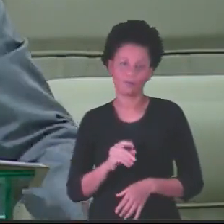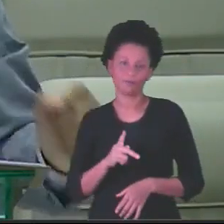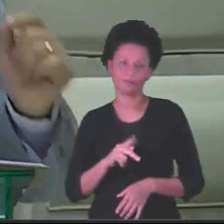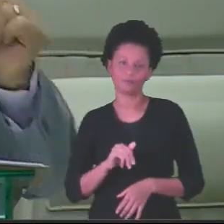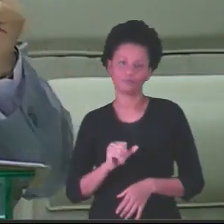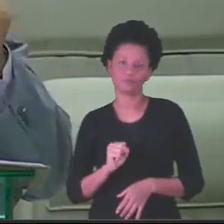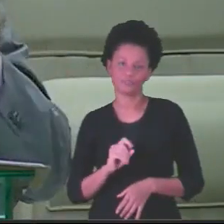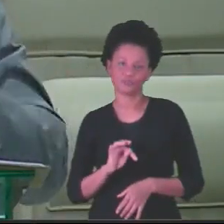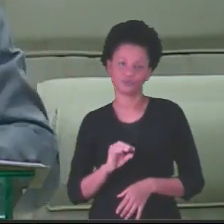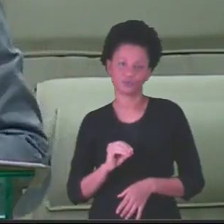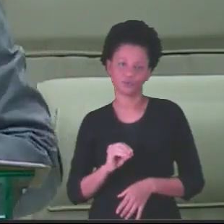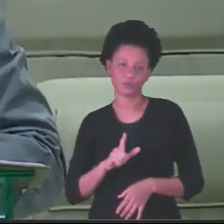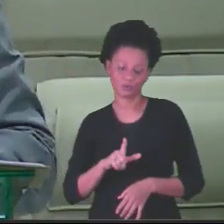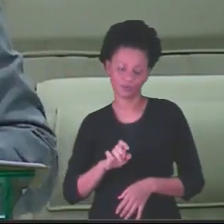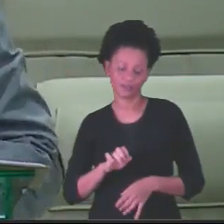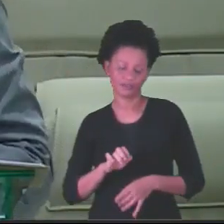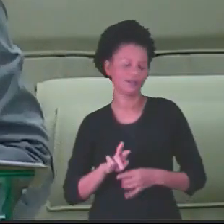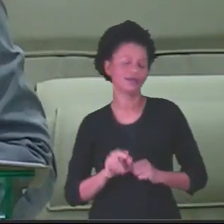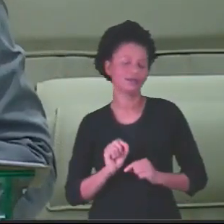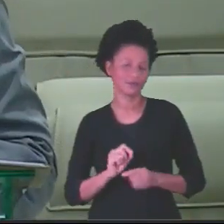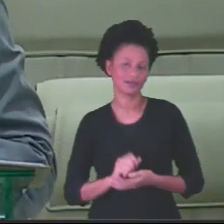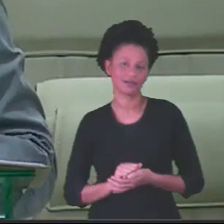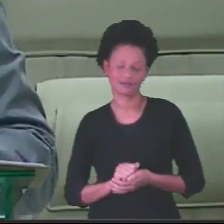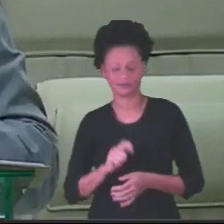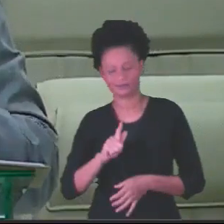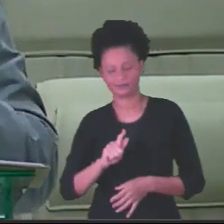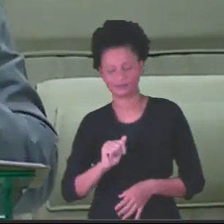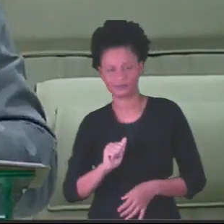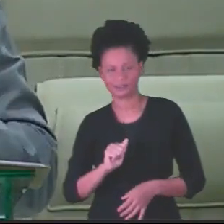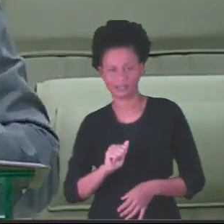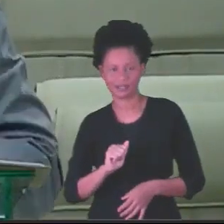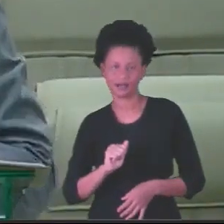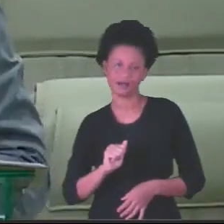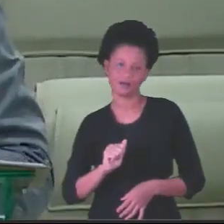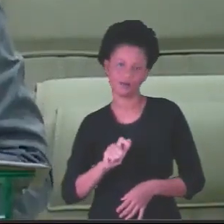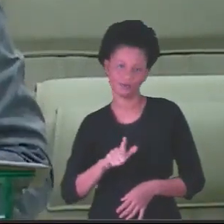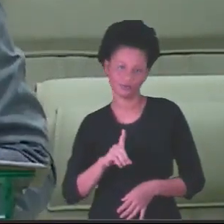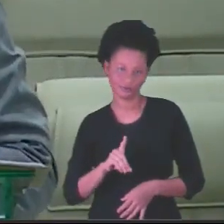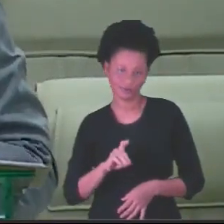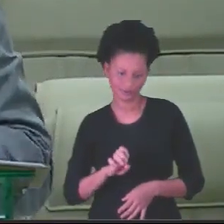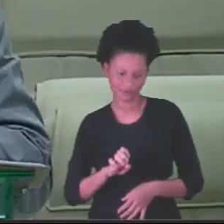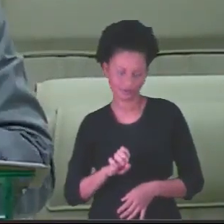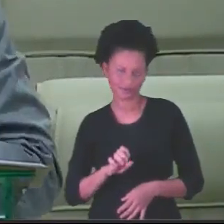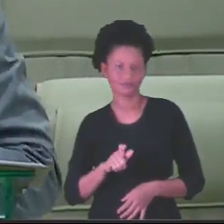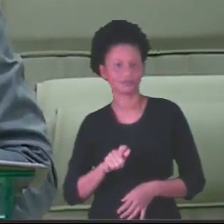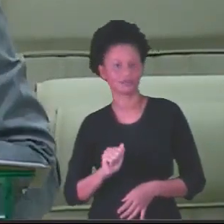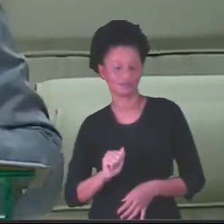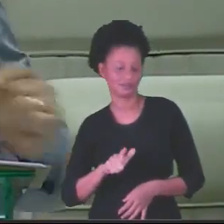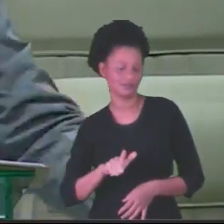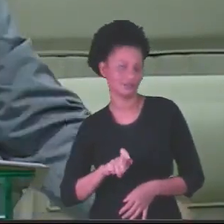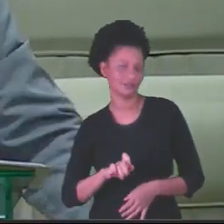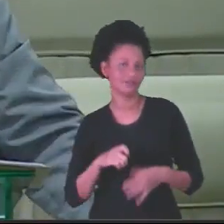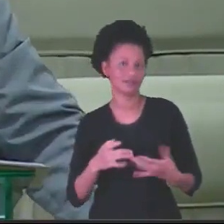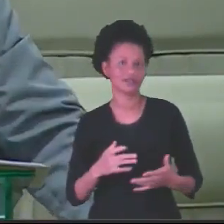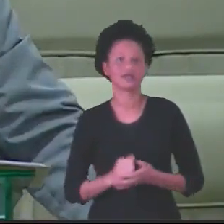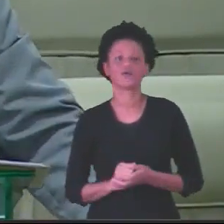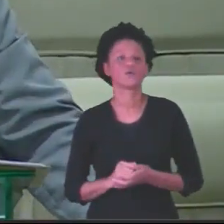o resumo da epístola é eu me regozijo regozijai-vos